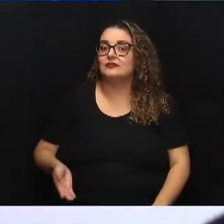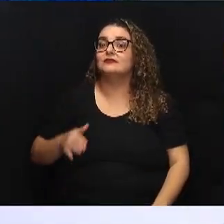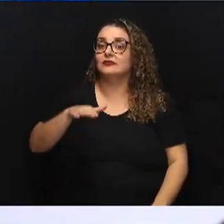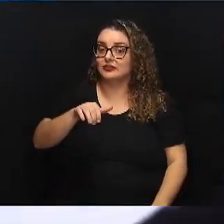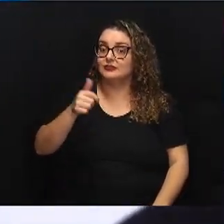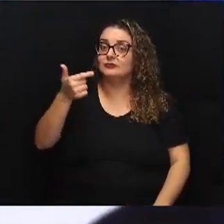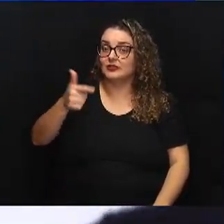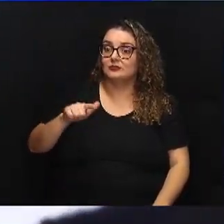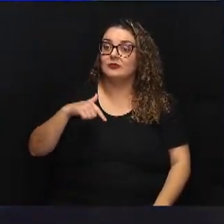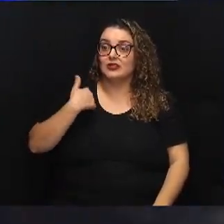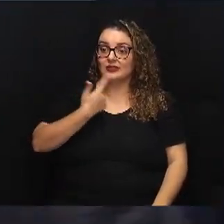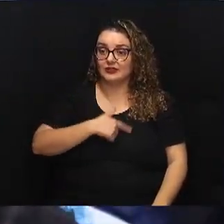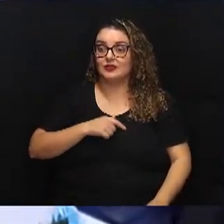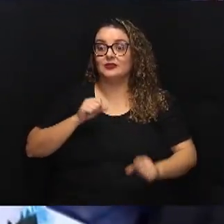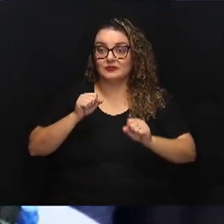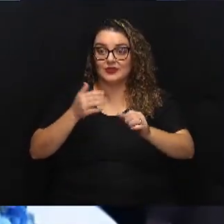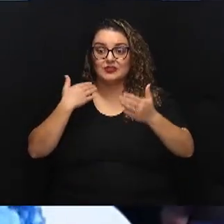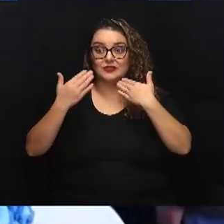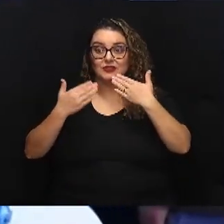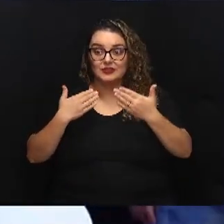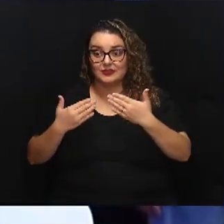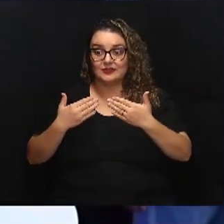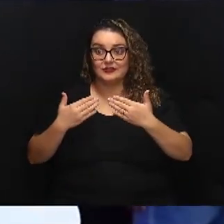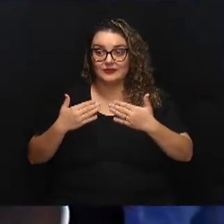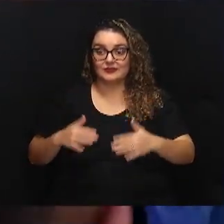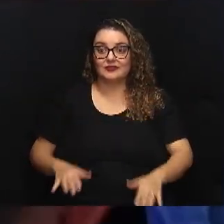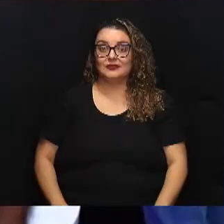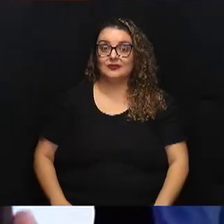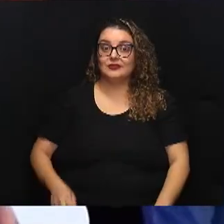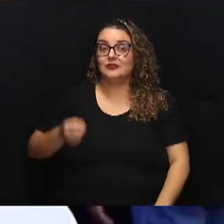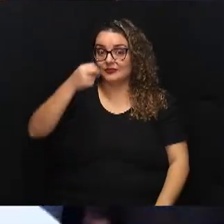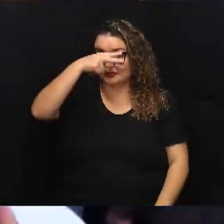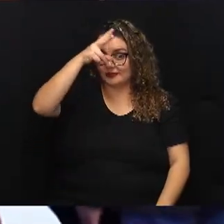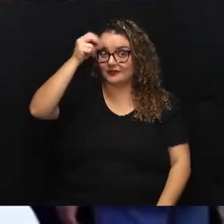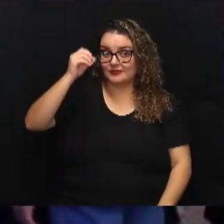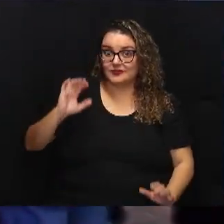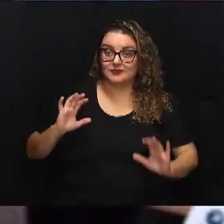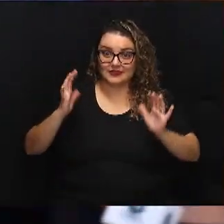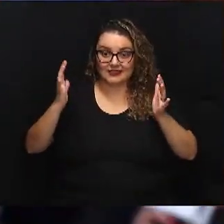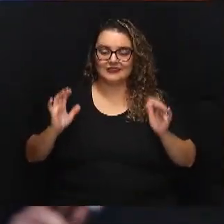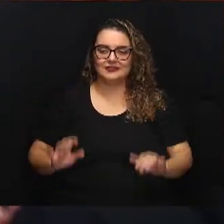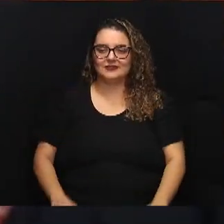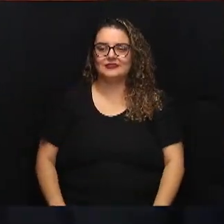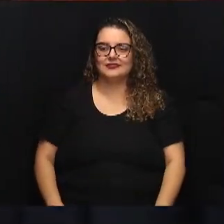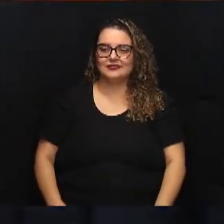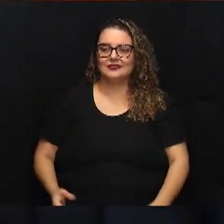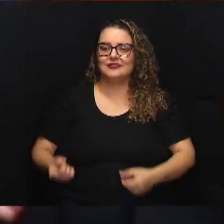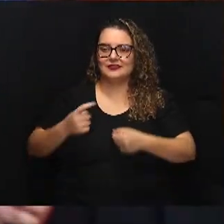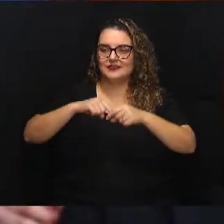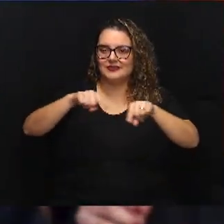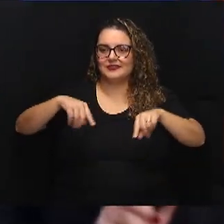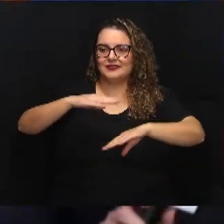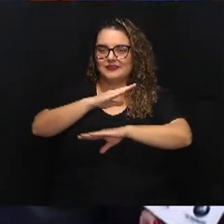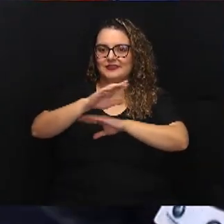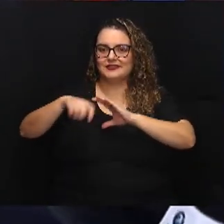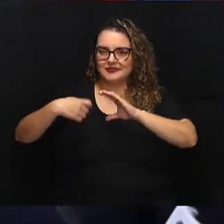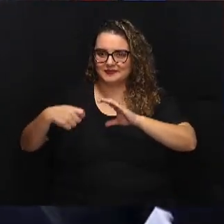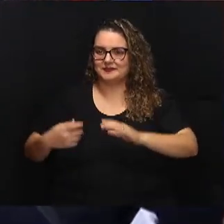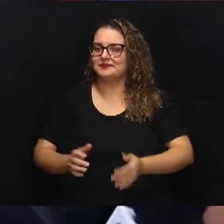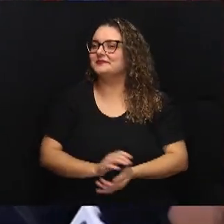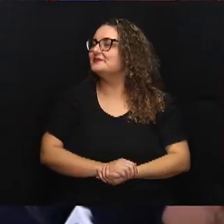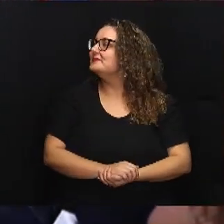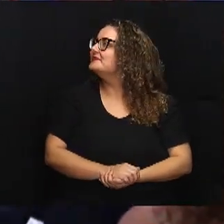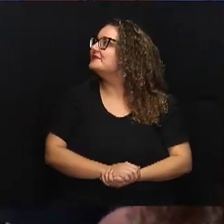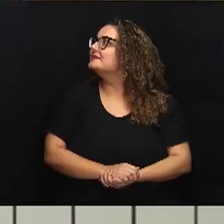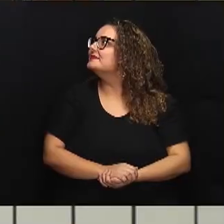para que a gente possa conversar com o prefeito sobre essa grande festa. É com você aí no estúdio, Gabriel.